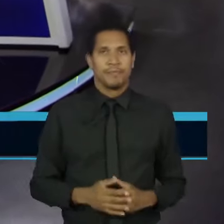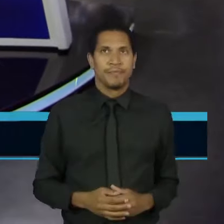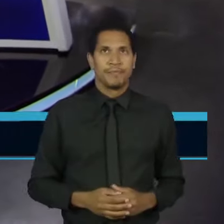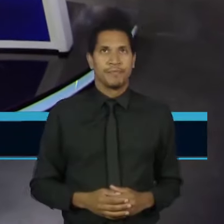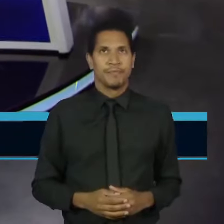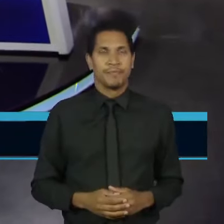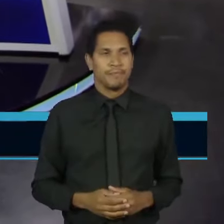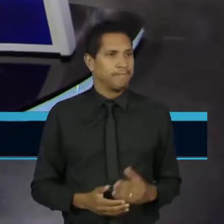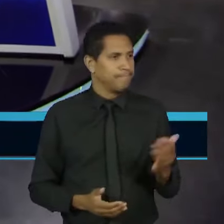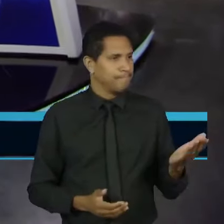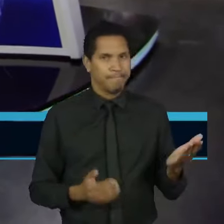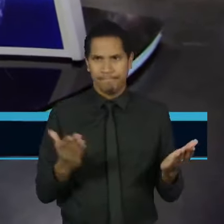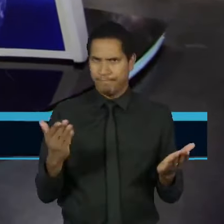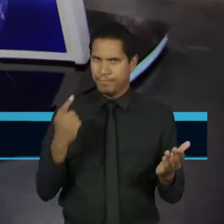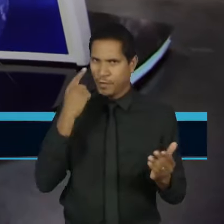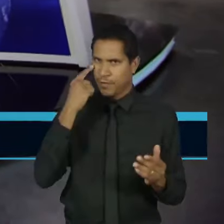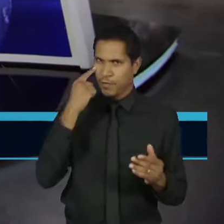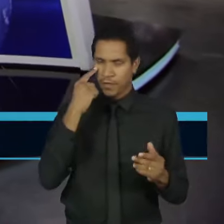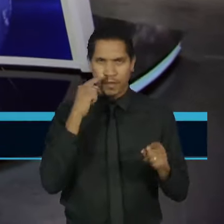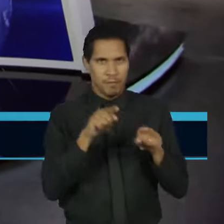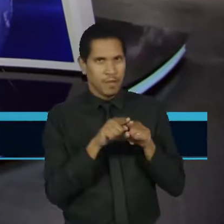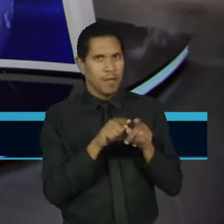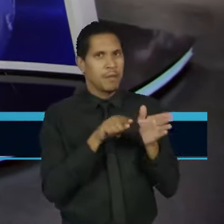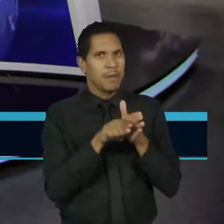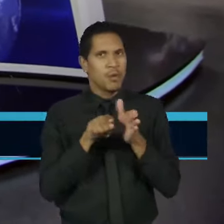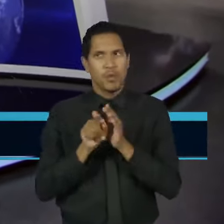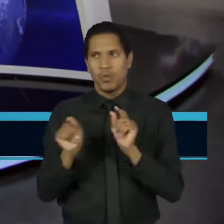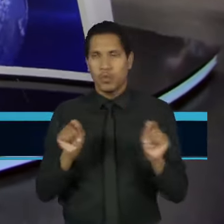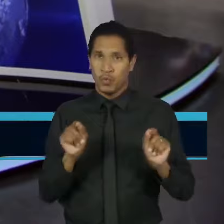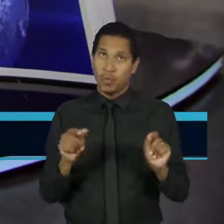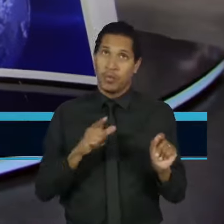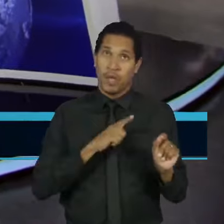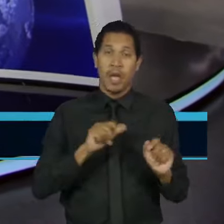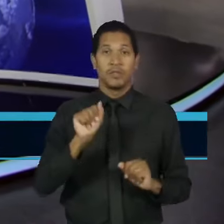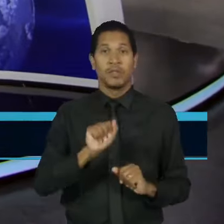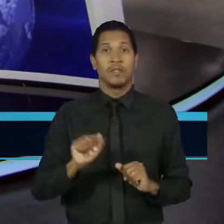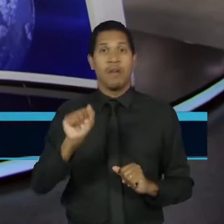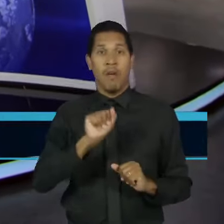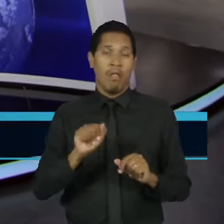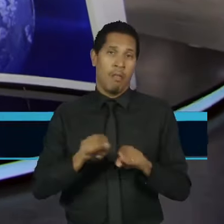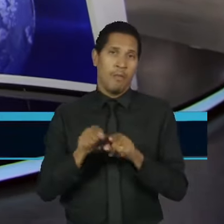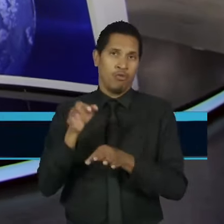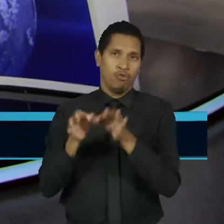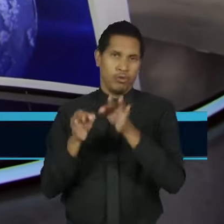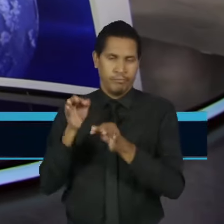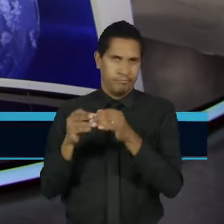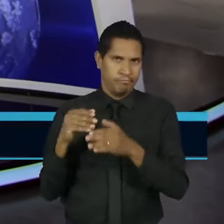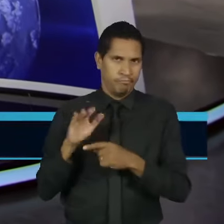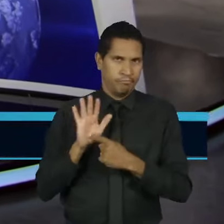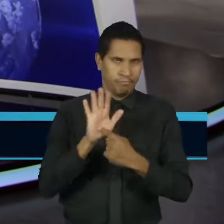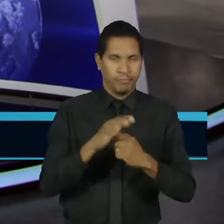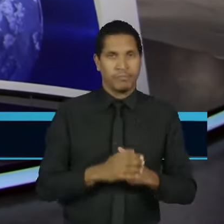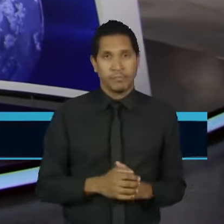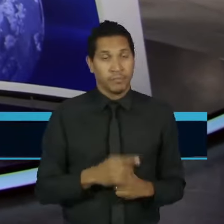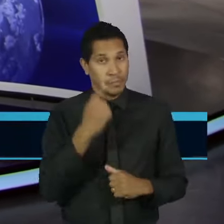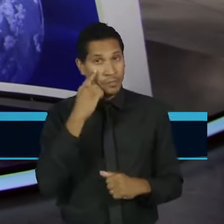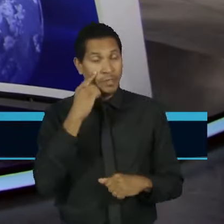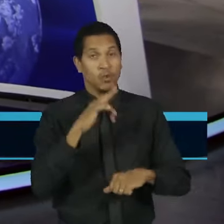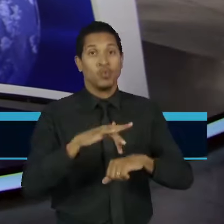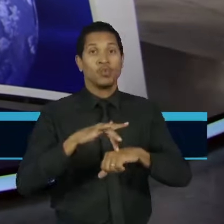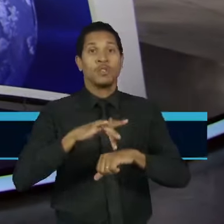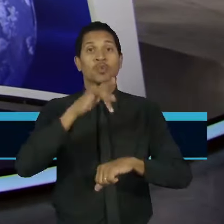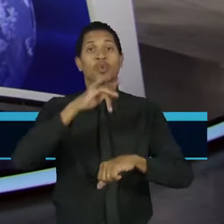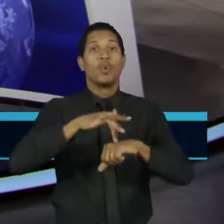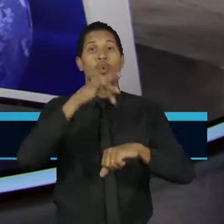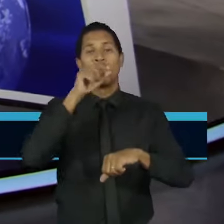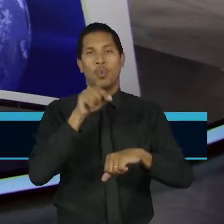Delmanto, Denilde, vou fazer algumas ponderações aqui que partiram de associações de magistrados. Por exemplo, eles disseram que o Tesouro não